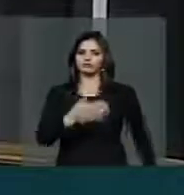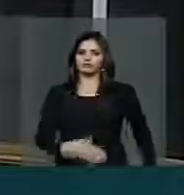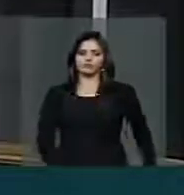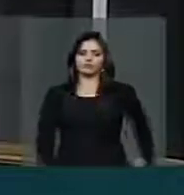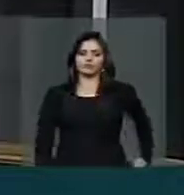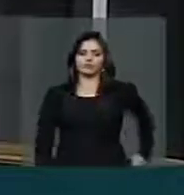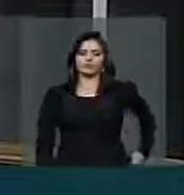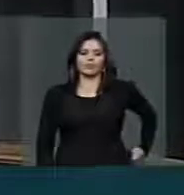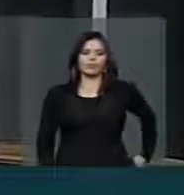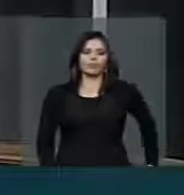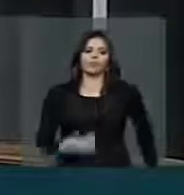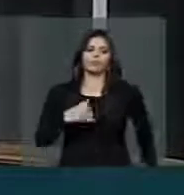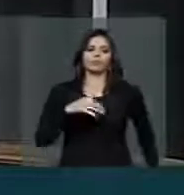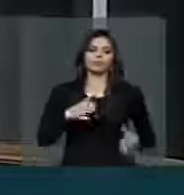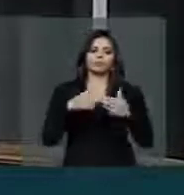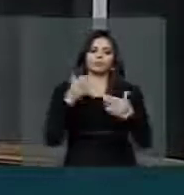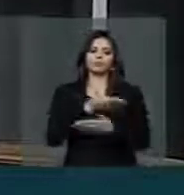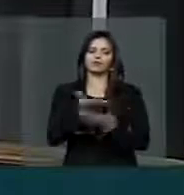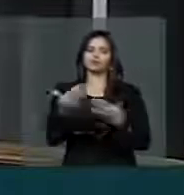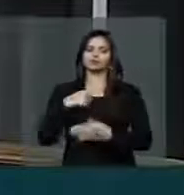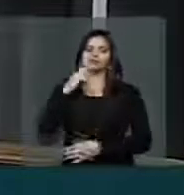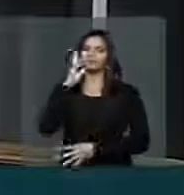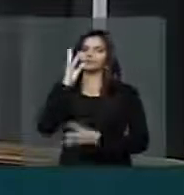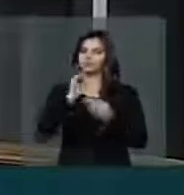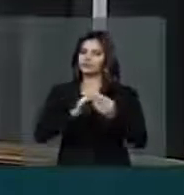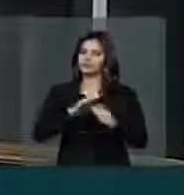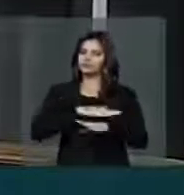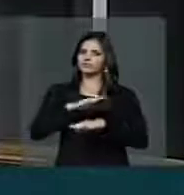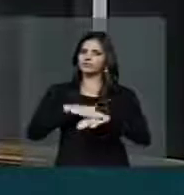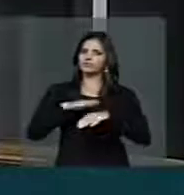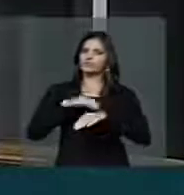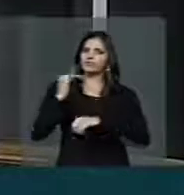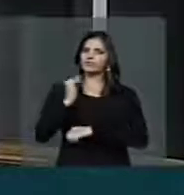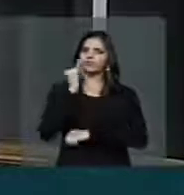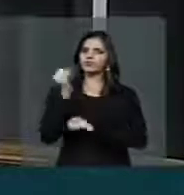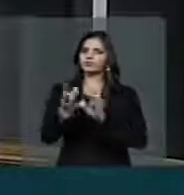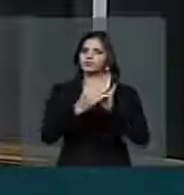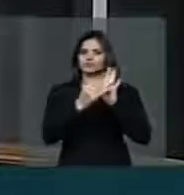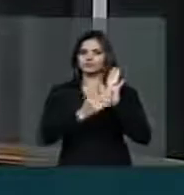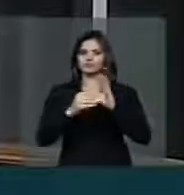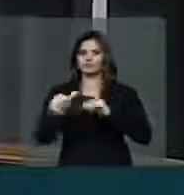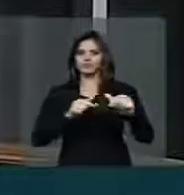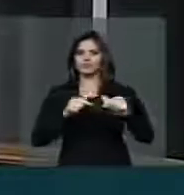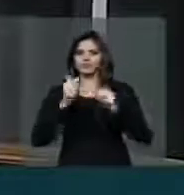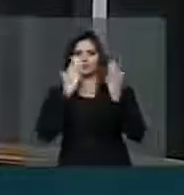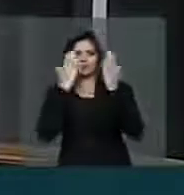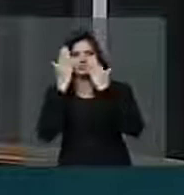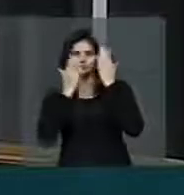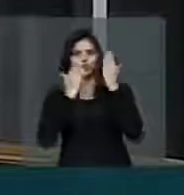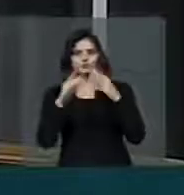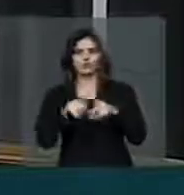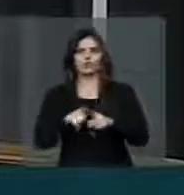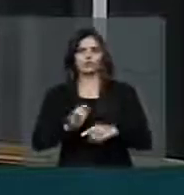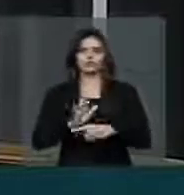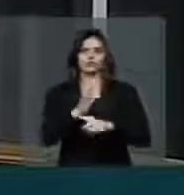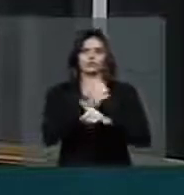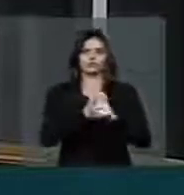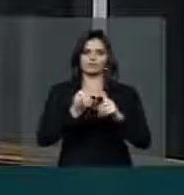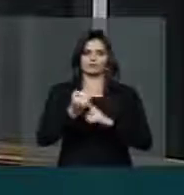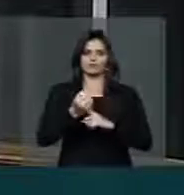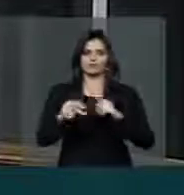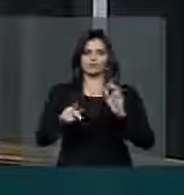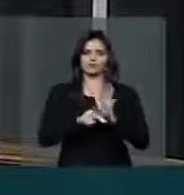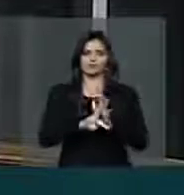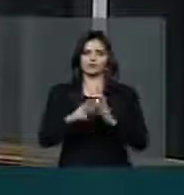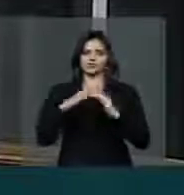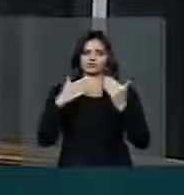peço a vossas excelências que entendam a importância de agregarmos o trabalho de psicólogos e assistentes sociais